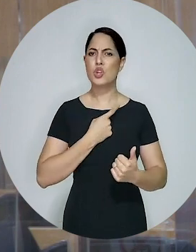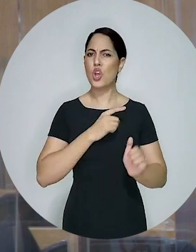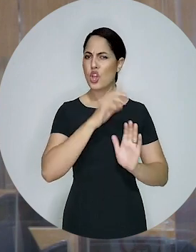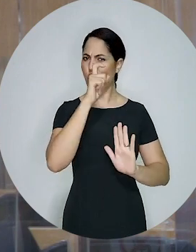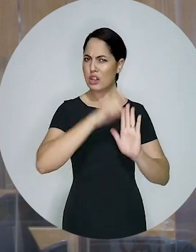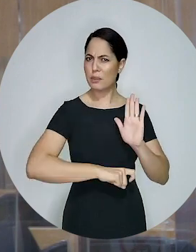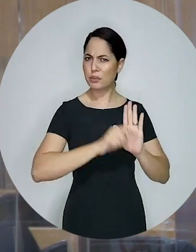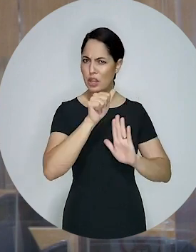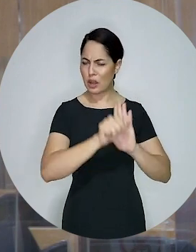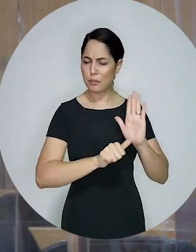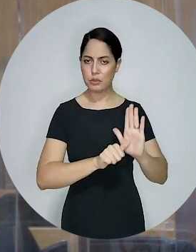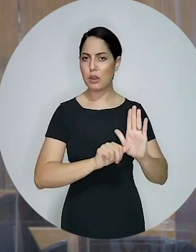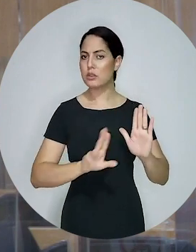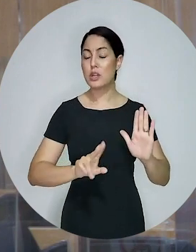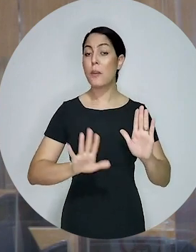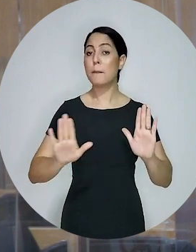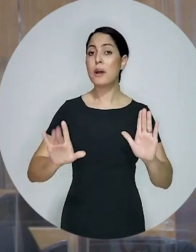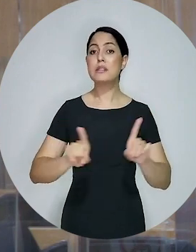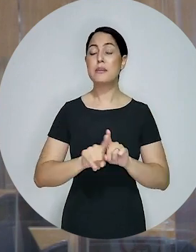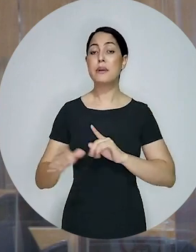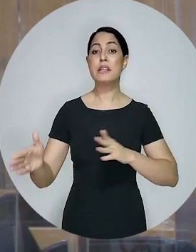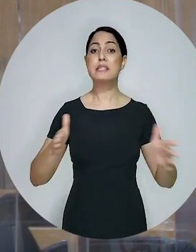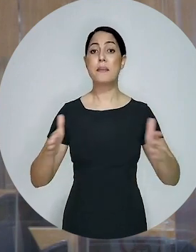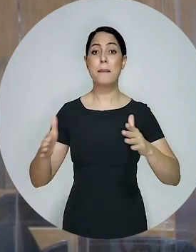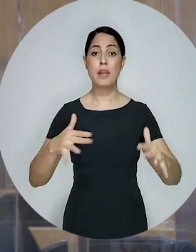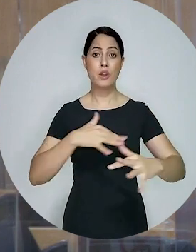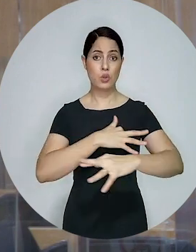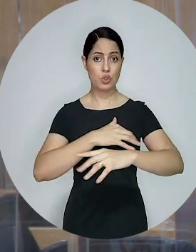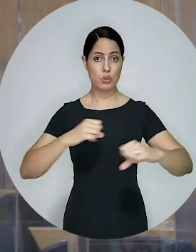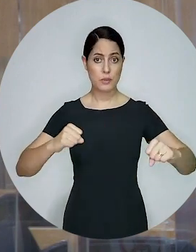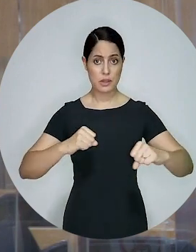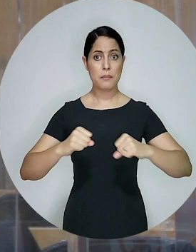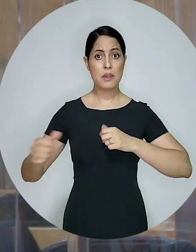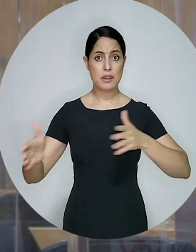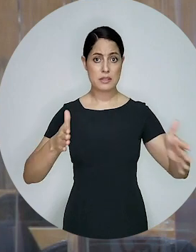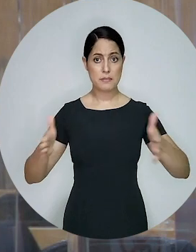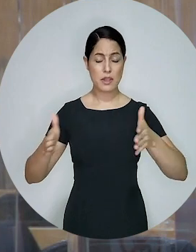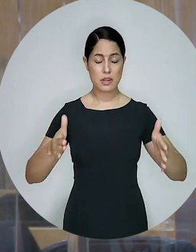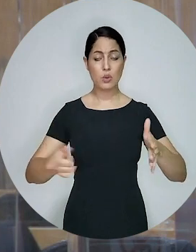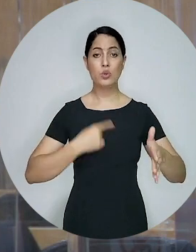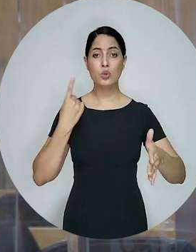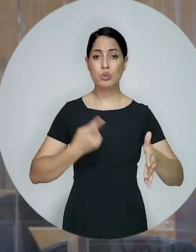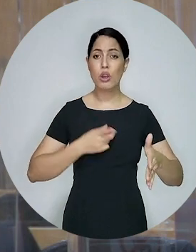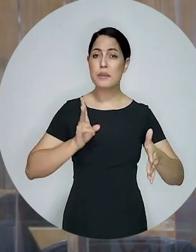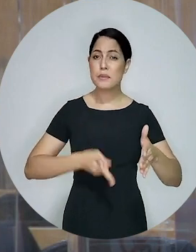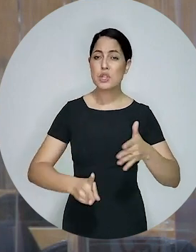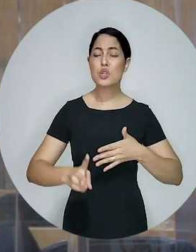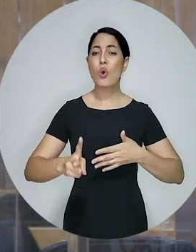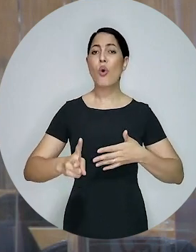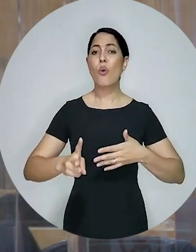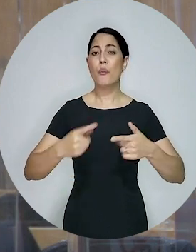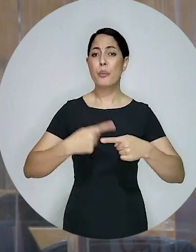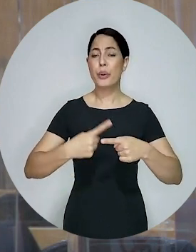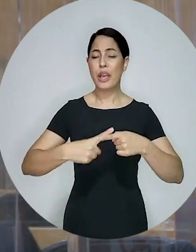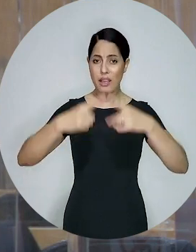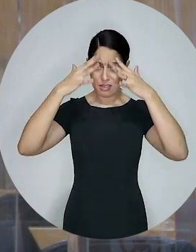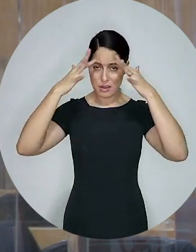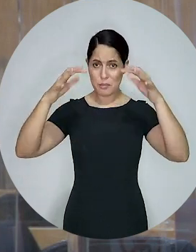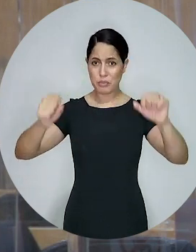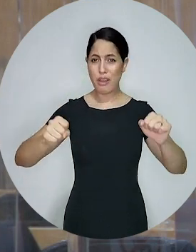só em relação à reforma tributária, mas nesse tempo de pandemia, nós tivemos que aprender a conviver com um novo normal do